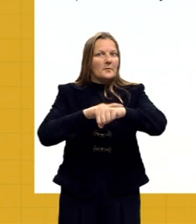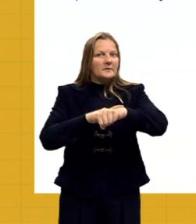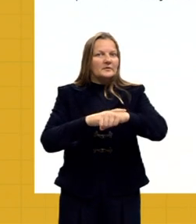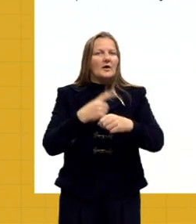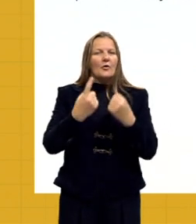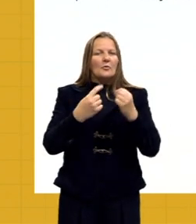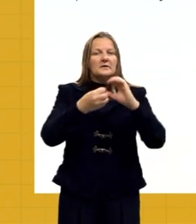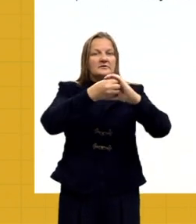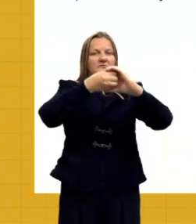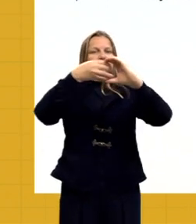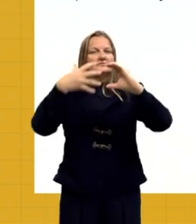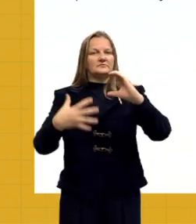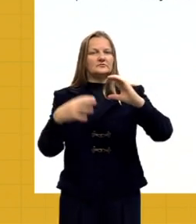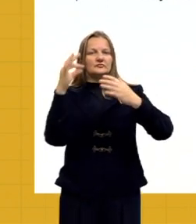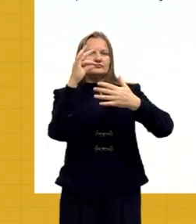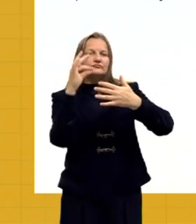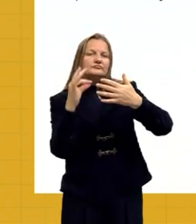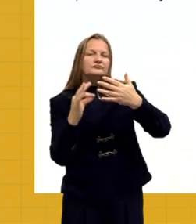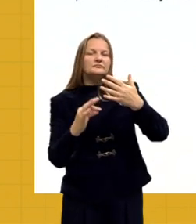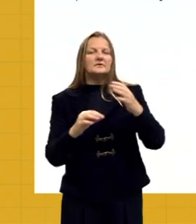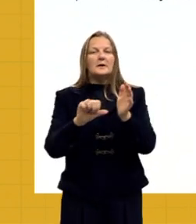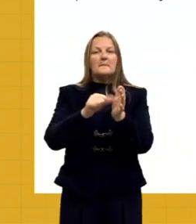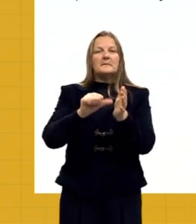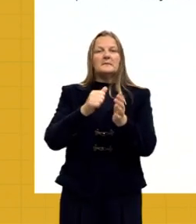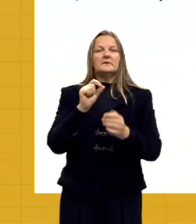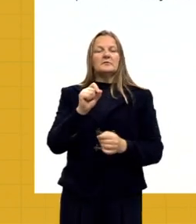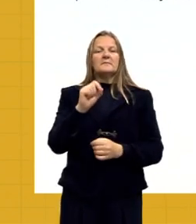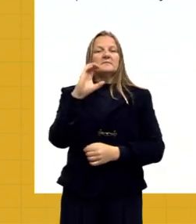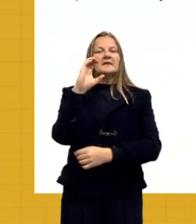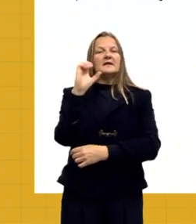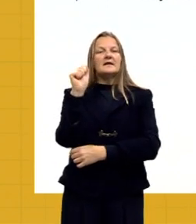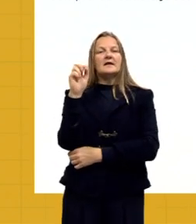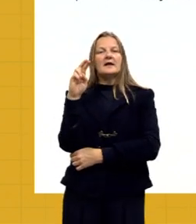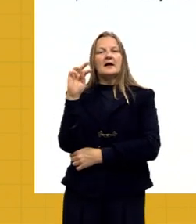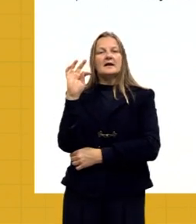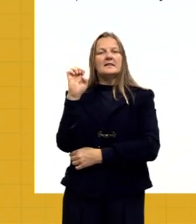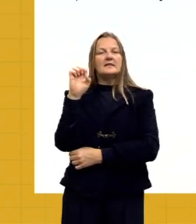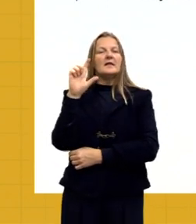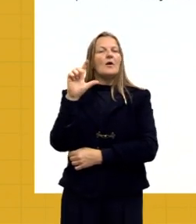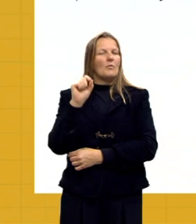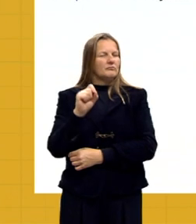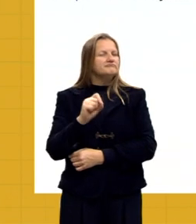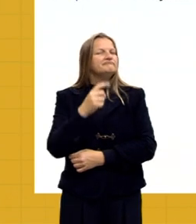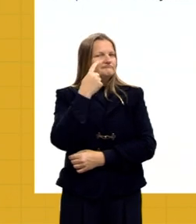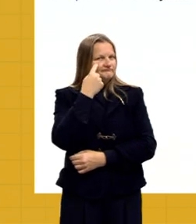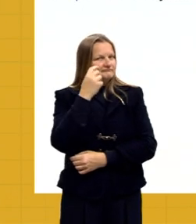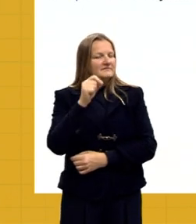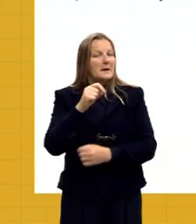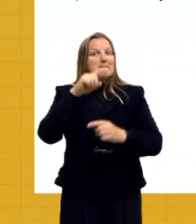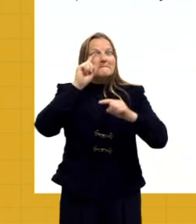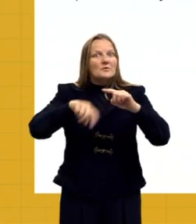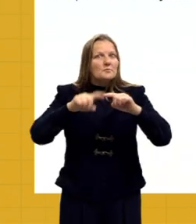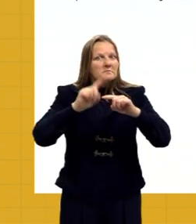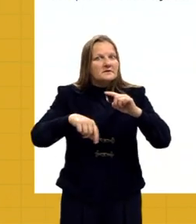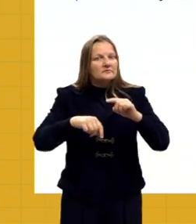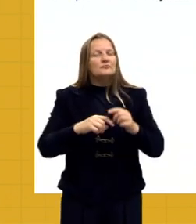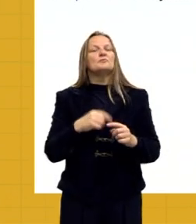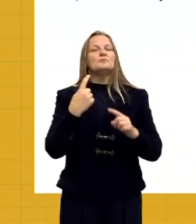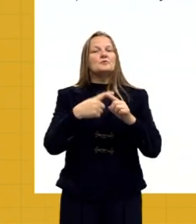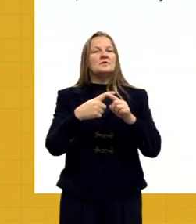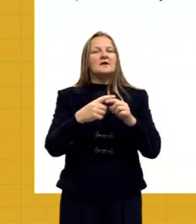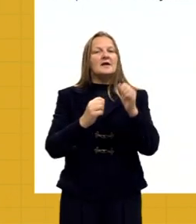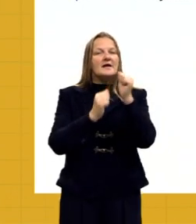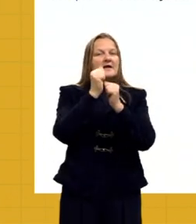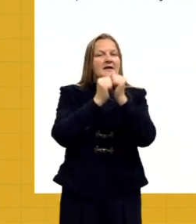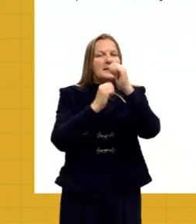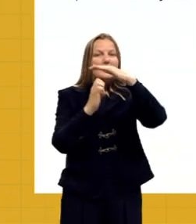algumas O primeiro é cartel o Cartel ele é proibido né enfim que